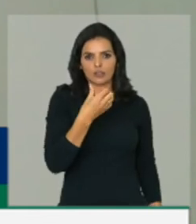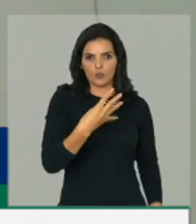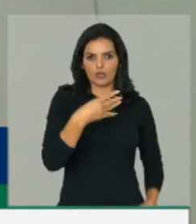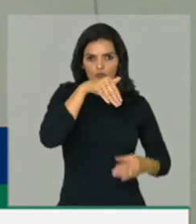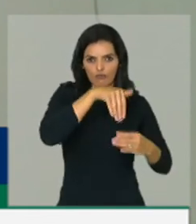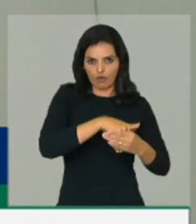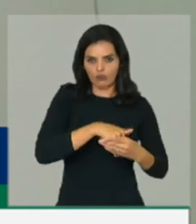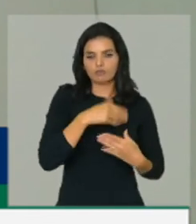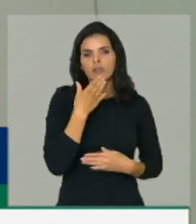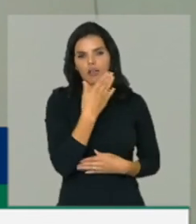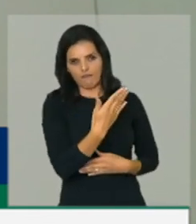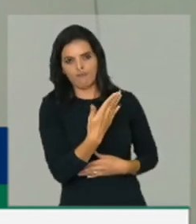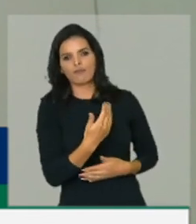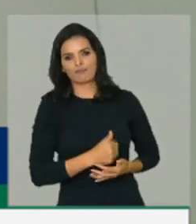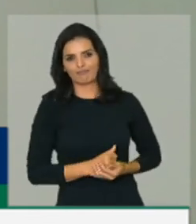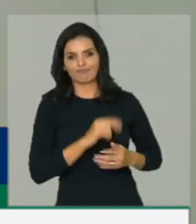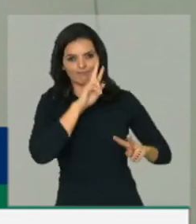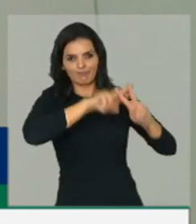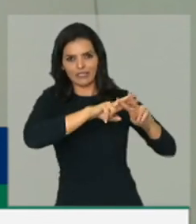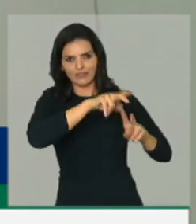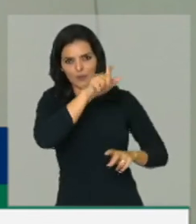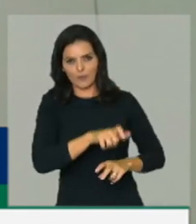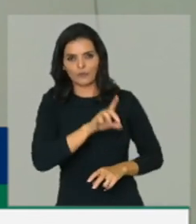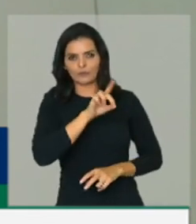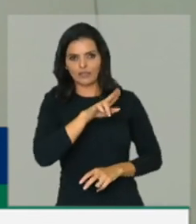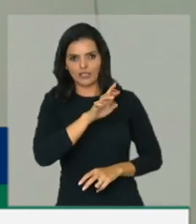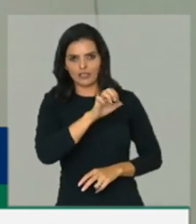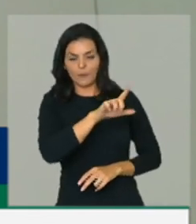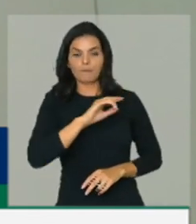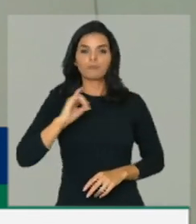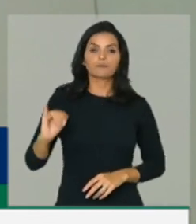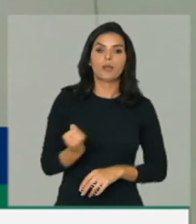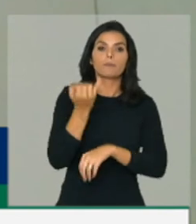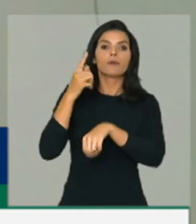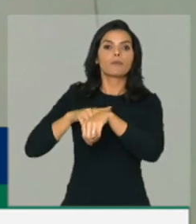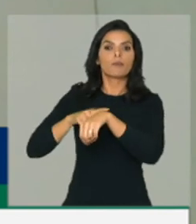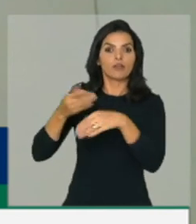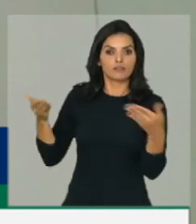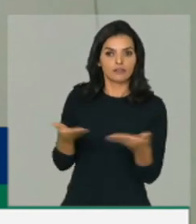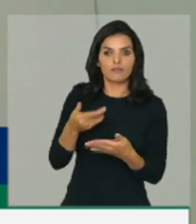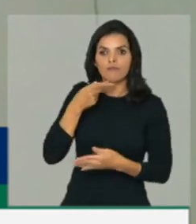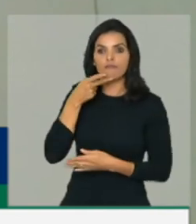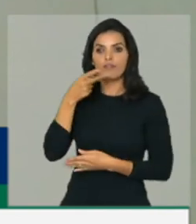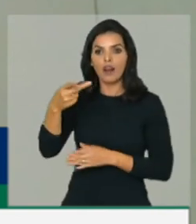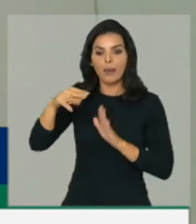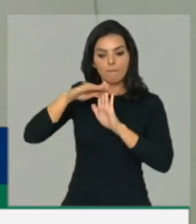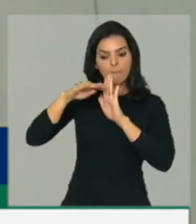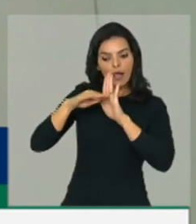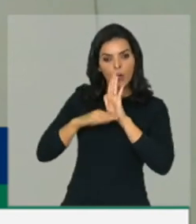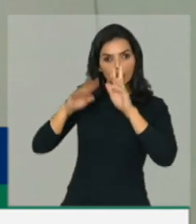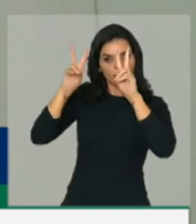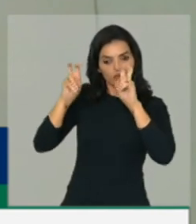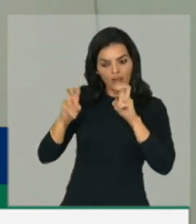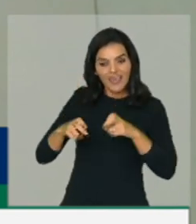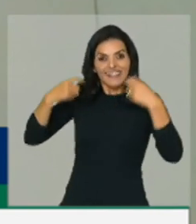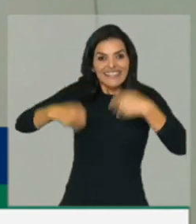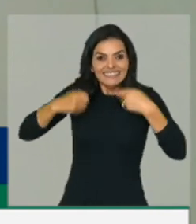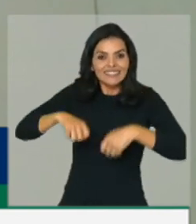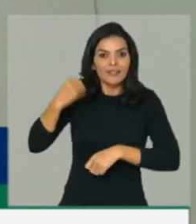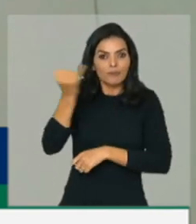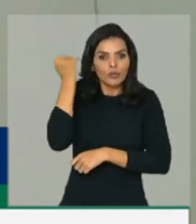votos favoráveis. Quero também aproveitar esse momento, presidente, para falar das pautas necessárias para o país.